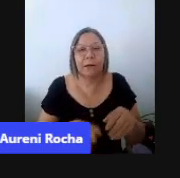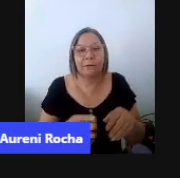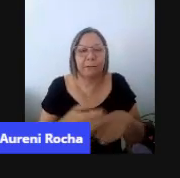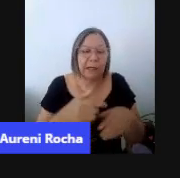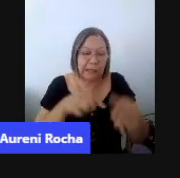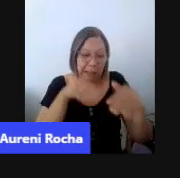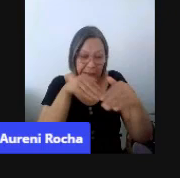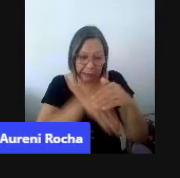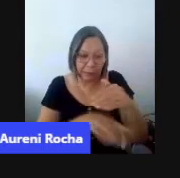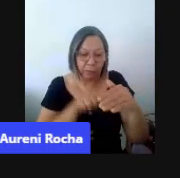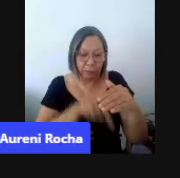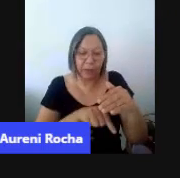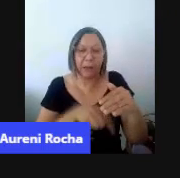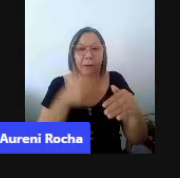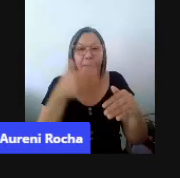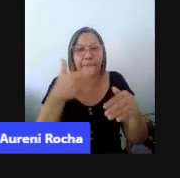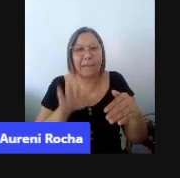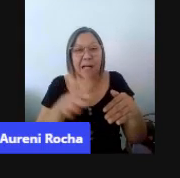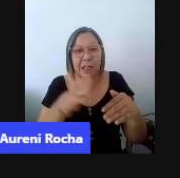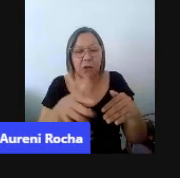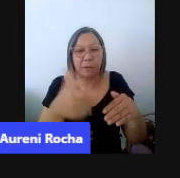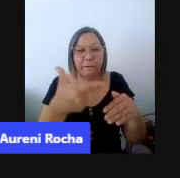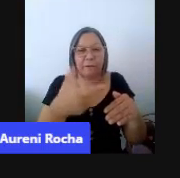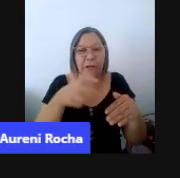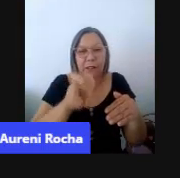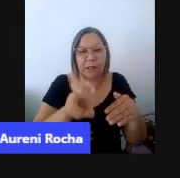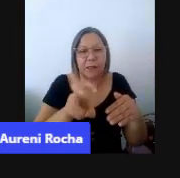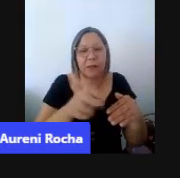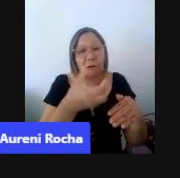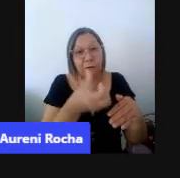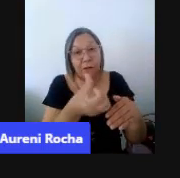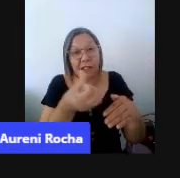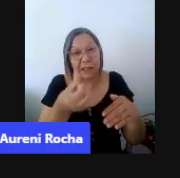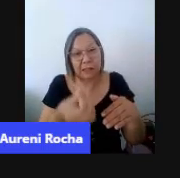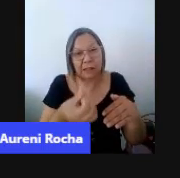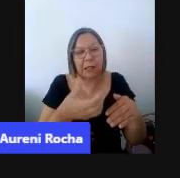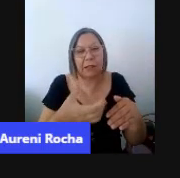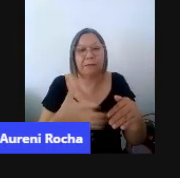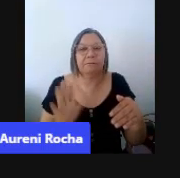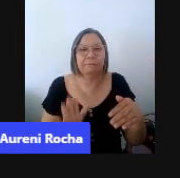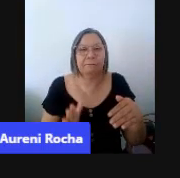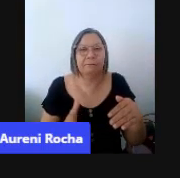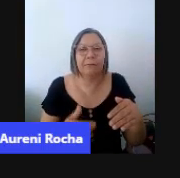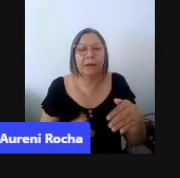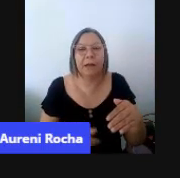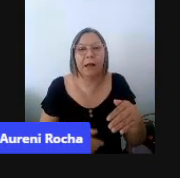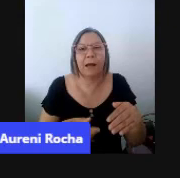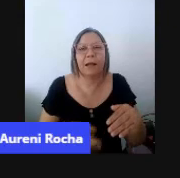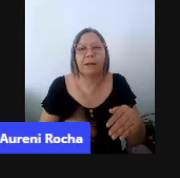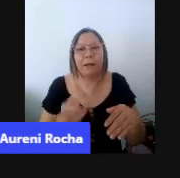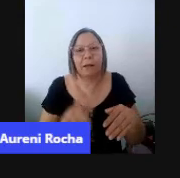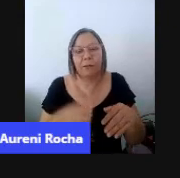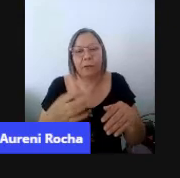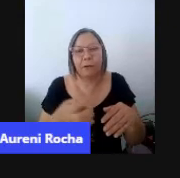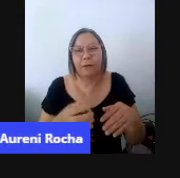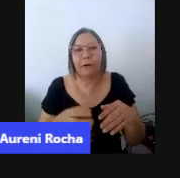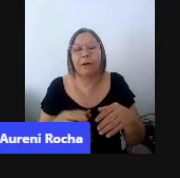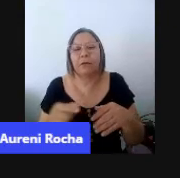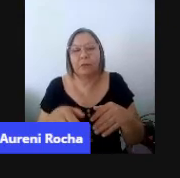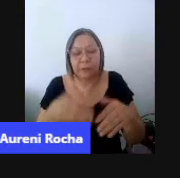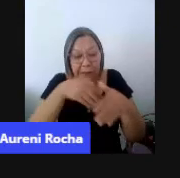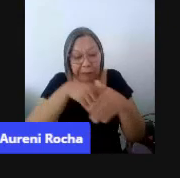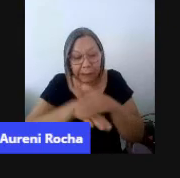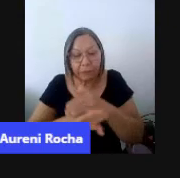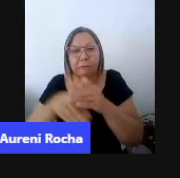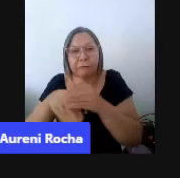do buraco do Tatu Canastra. Aqui um casal de iraras, um caetetu entrando. Então, o buraco também como refúgio